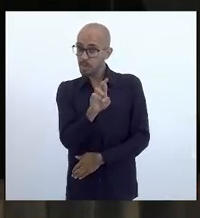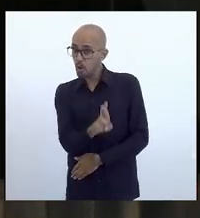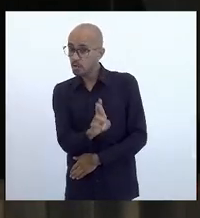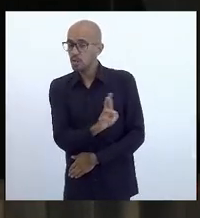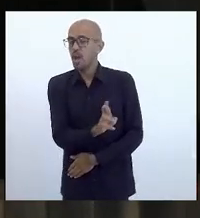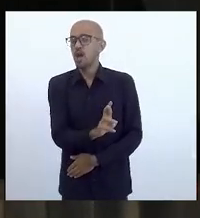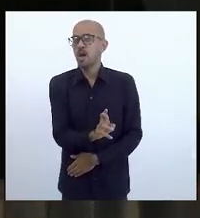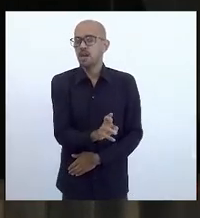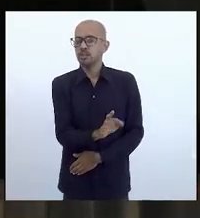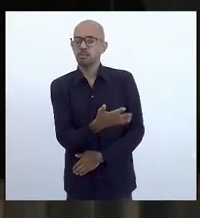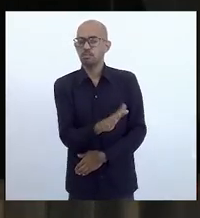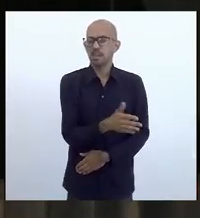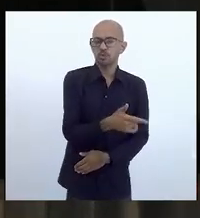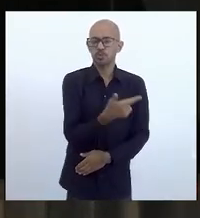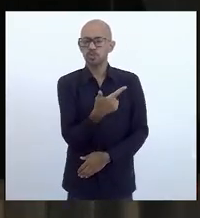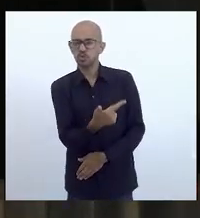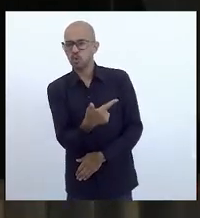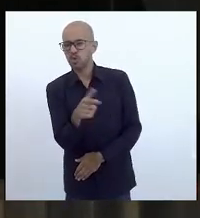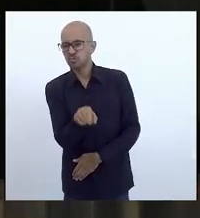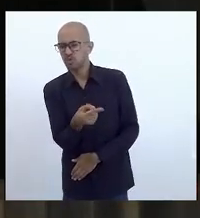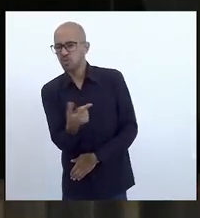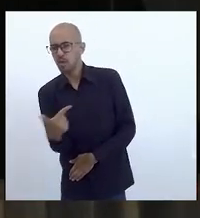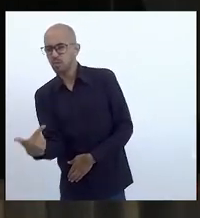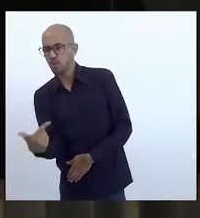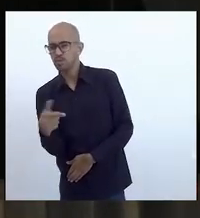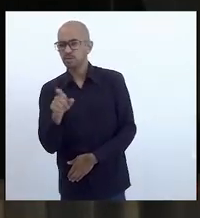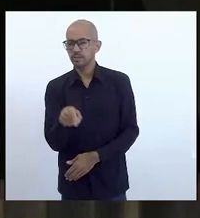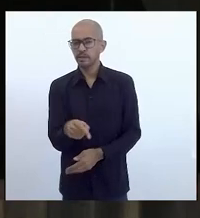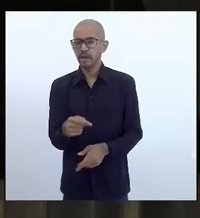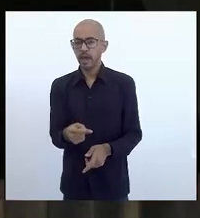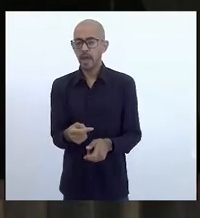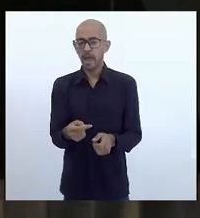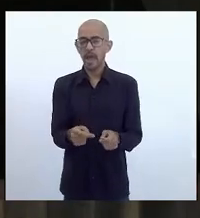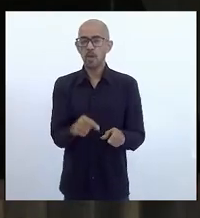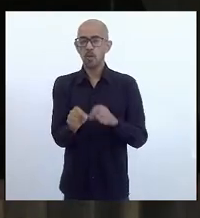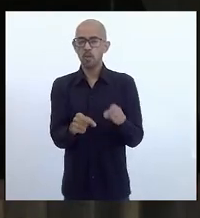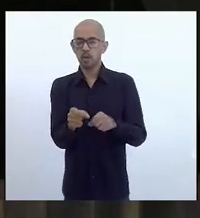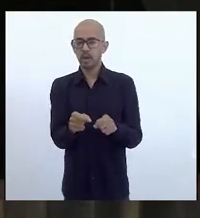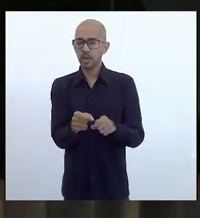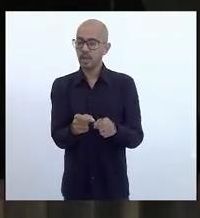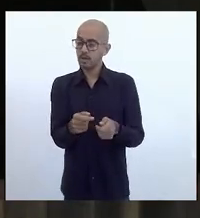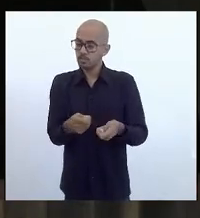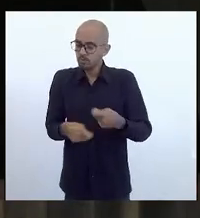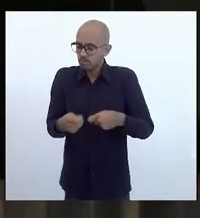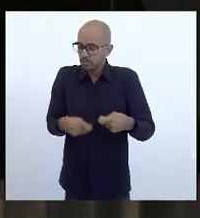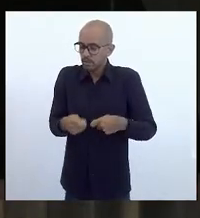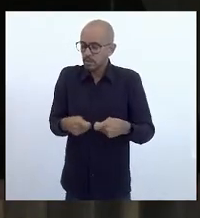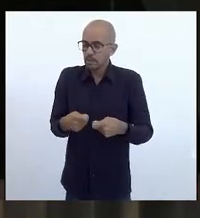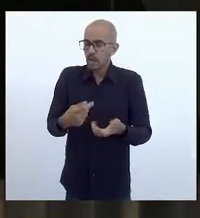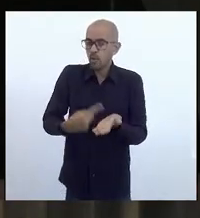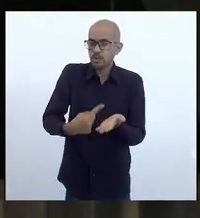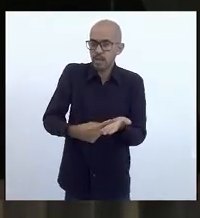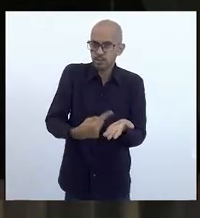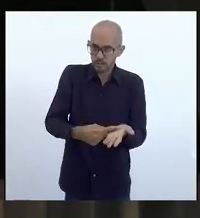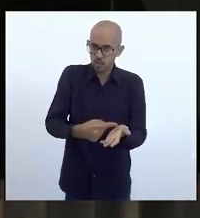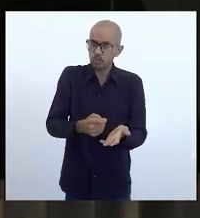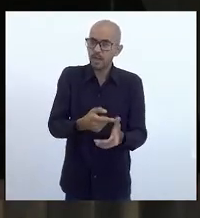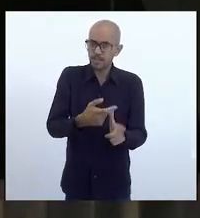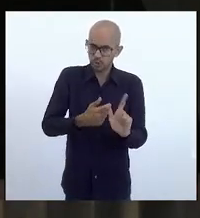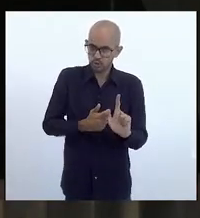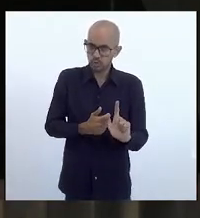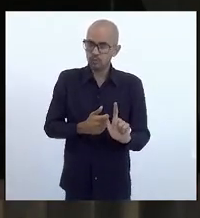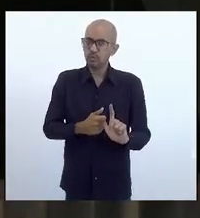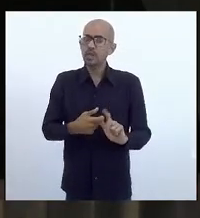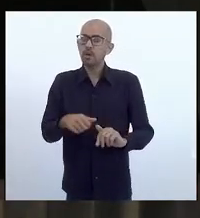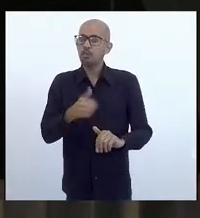2,2 bilhões tem a ver com refinanciamento da dívida pública e 350 milhões de